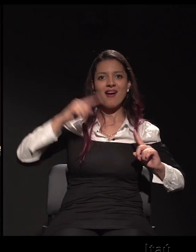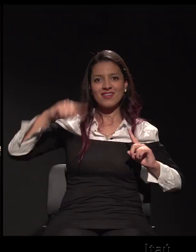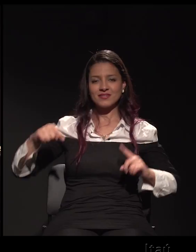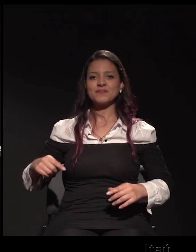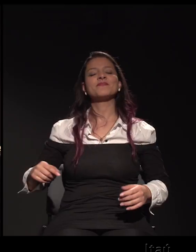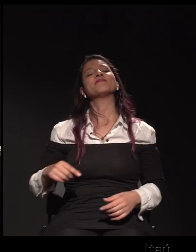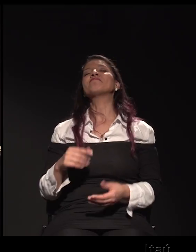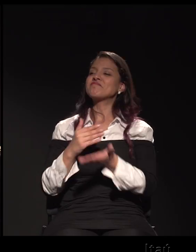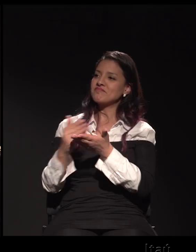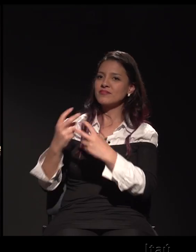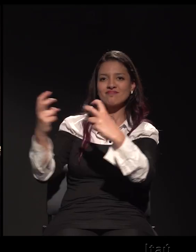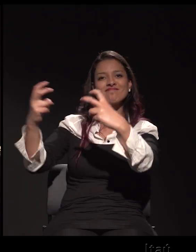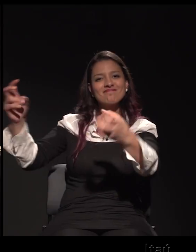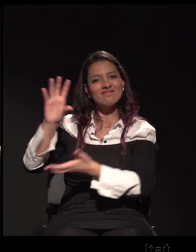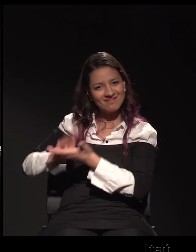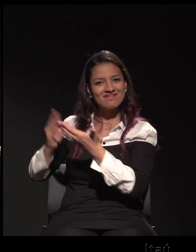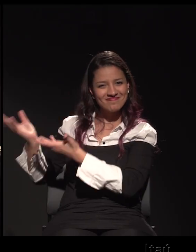Truri.